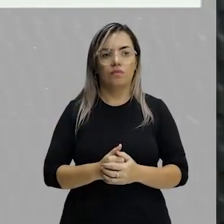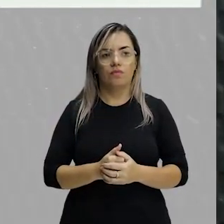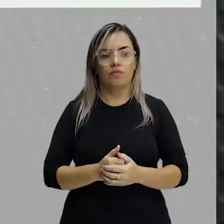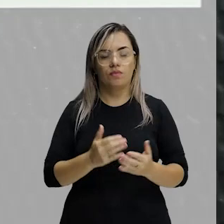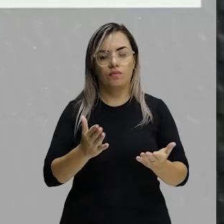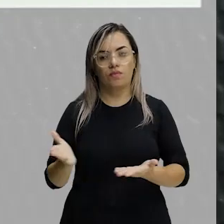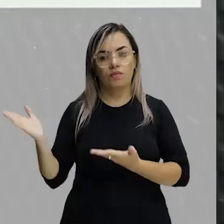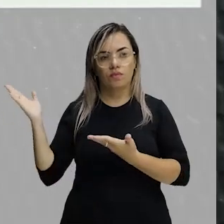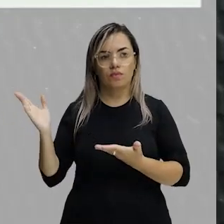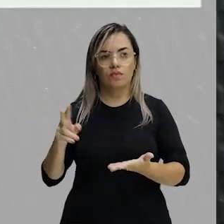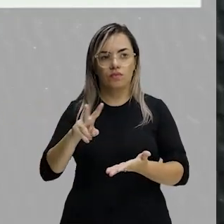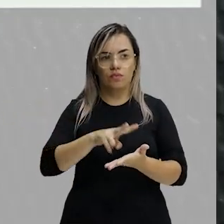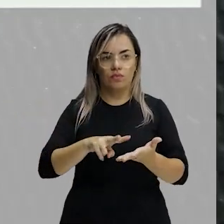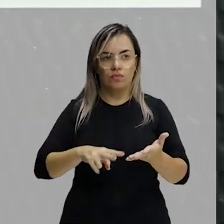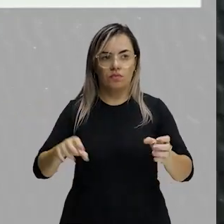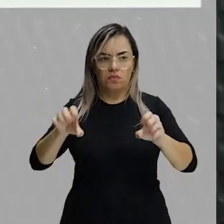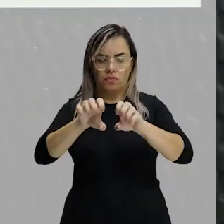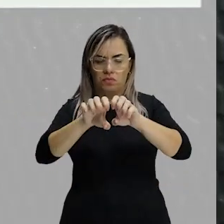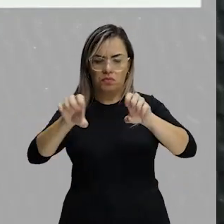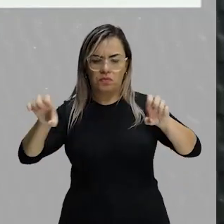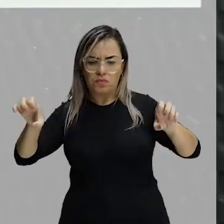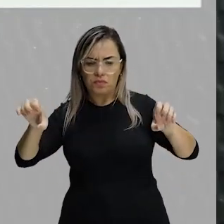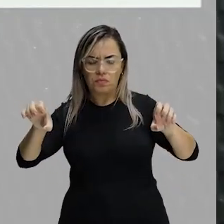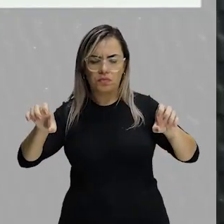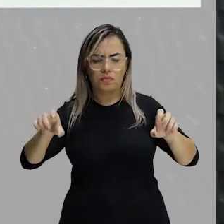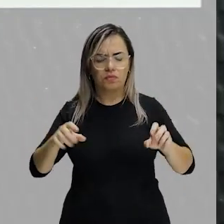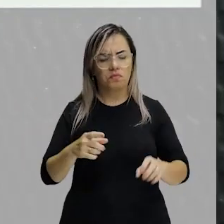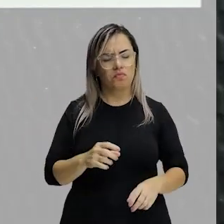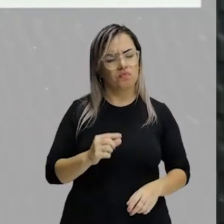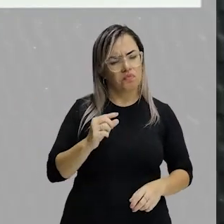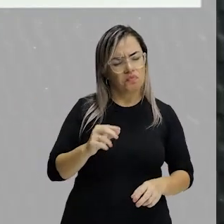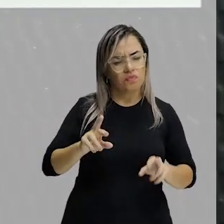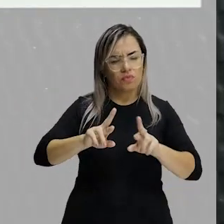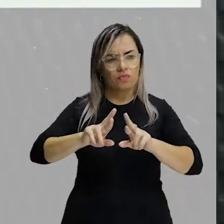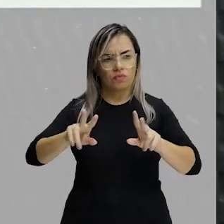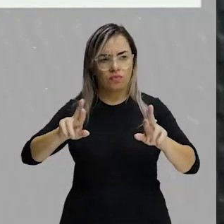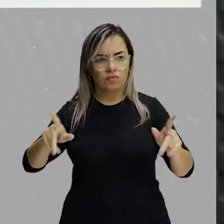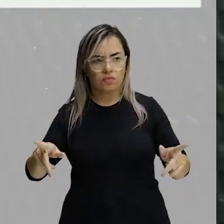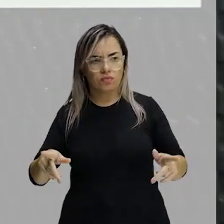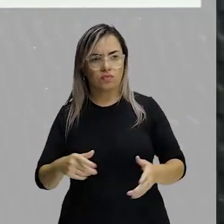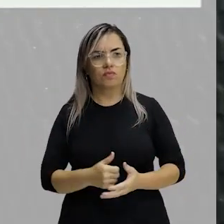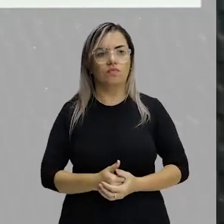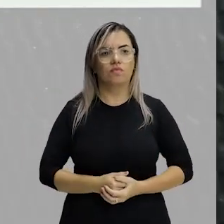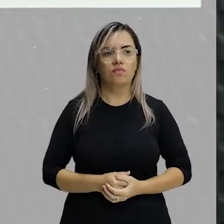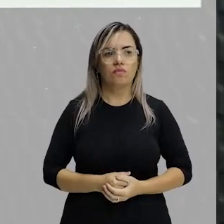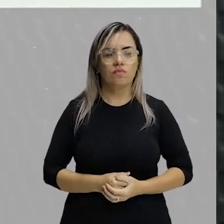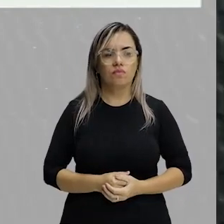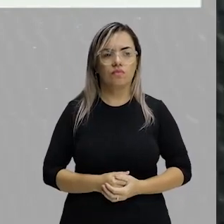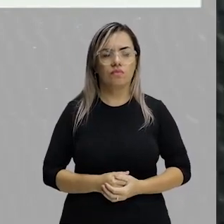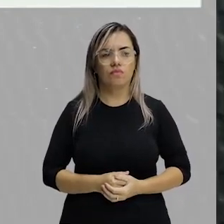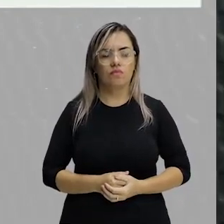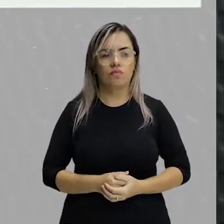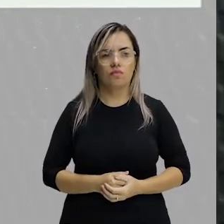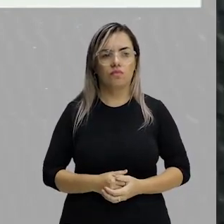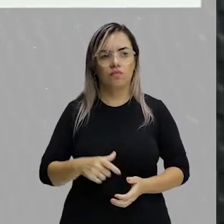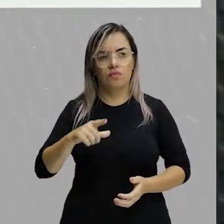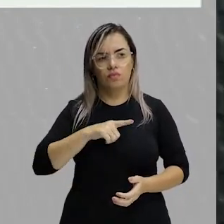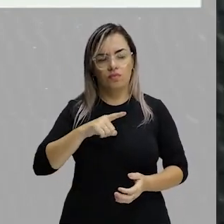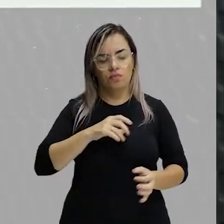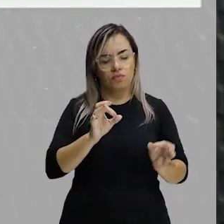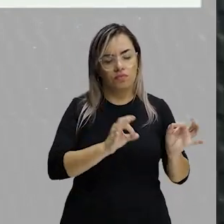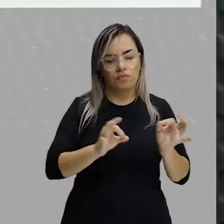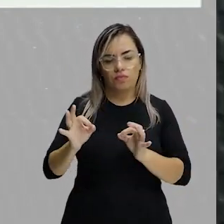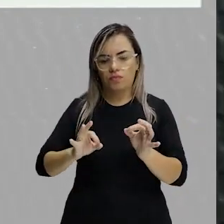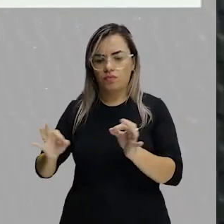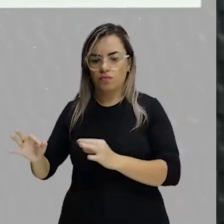Olha, aqui veja que ele deu uma equação um pouco diferente, né, da que eu tratei com vocês aqui. Então, turma, a gente vai ter que arrumar